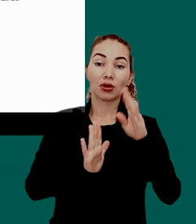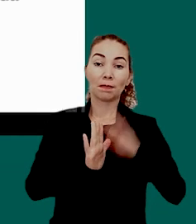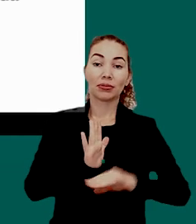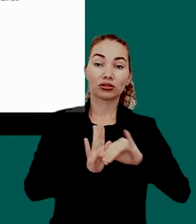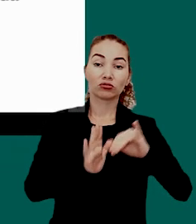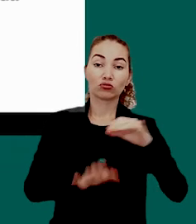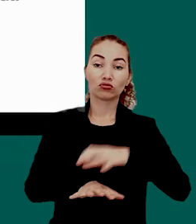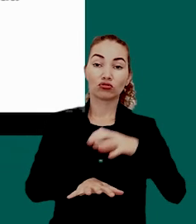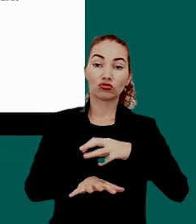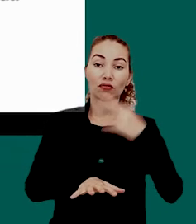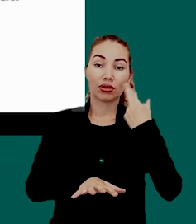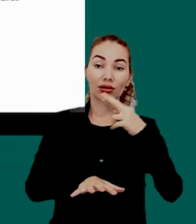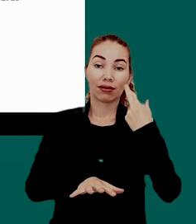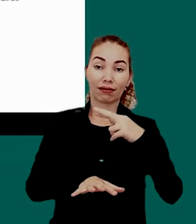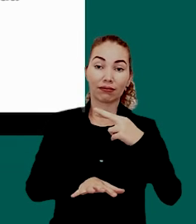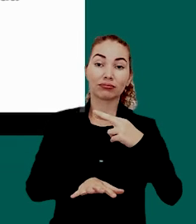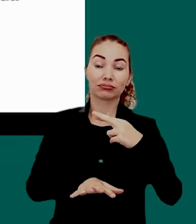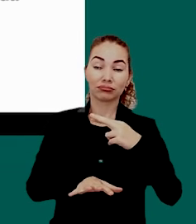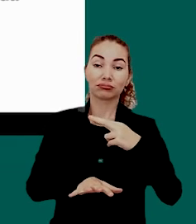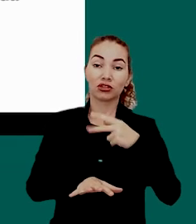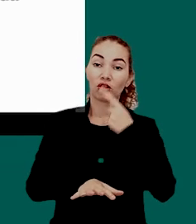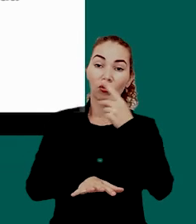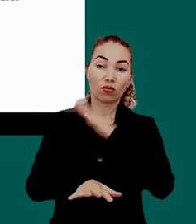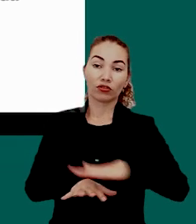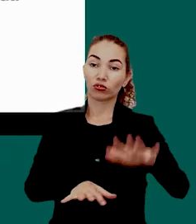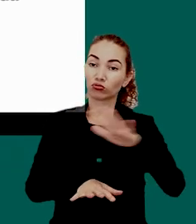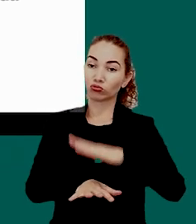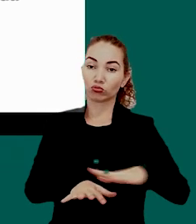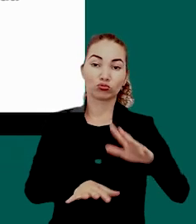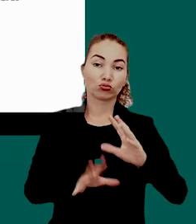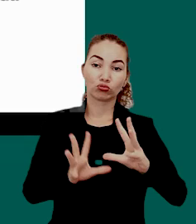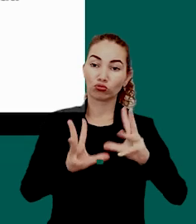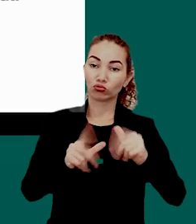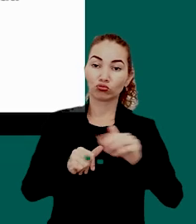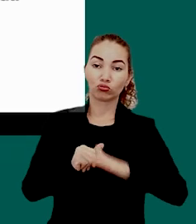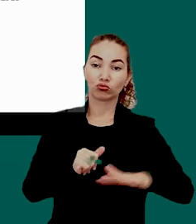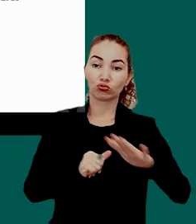aguda do trato respiratório, em geral, não estou falando de tuberculose, em crianças